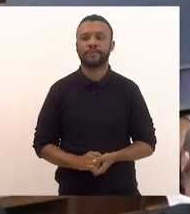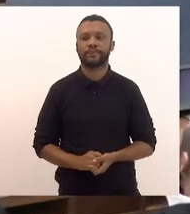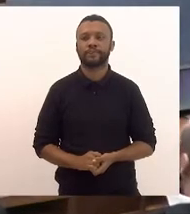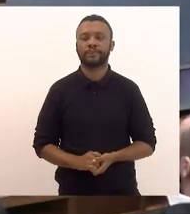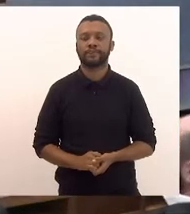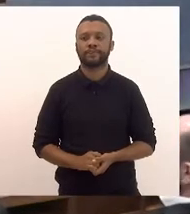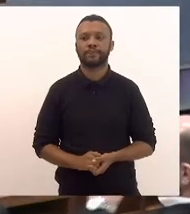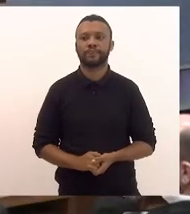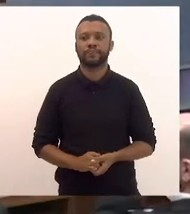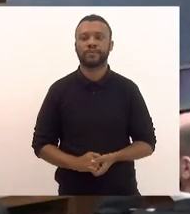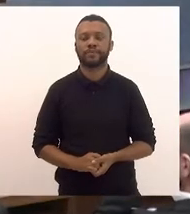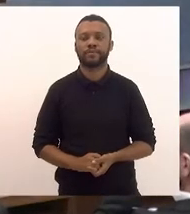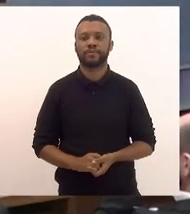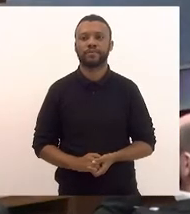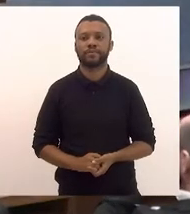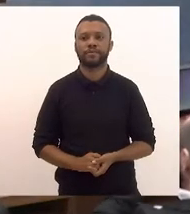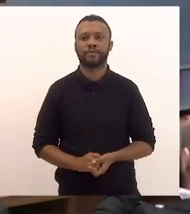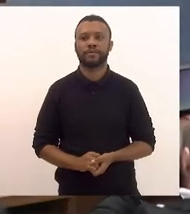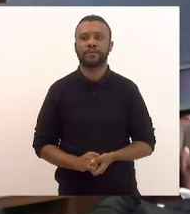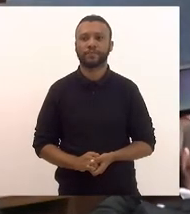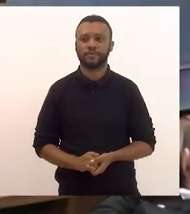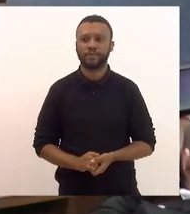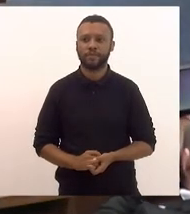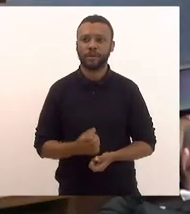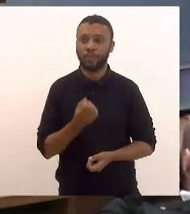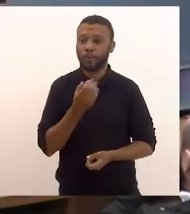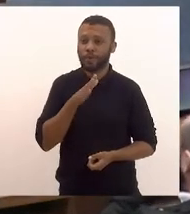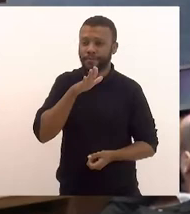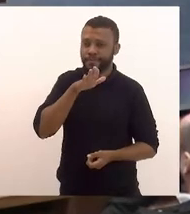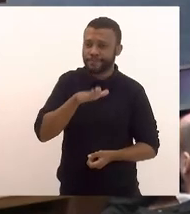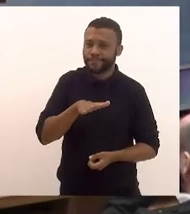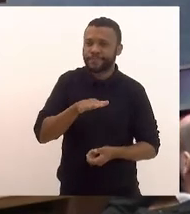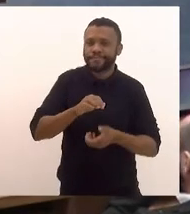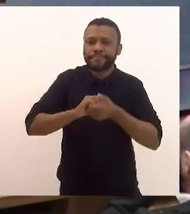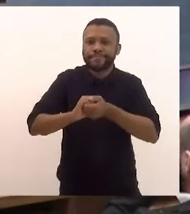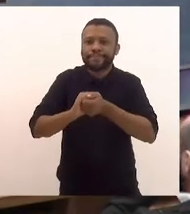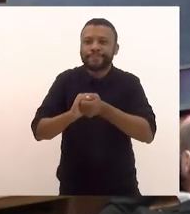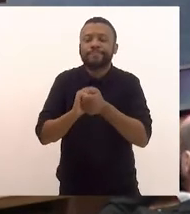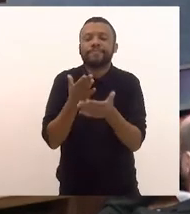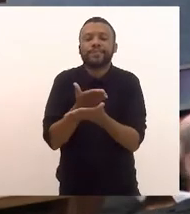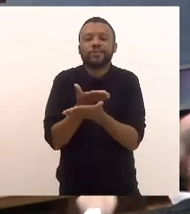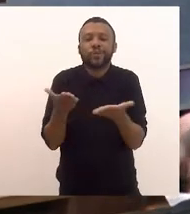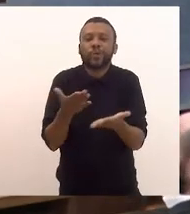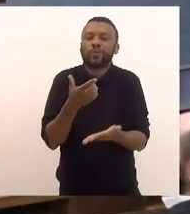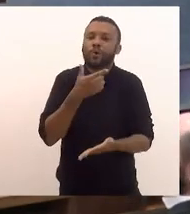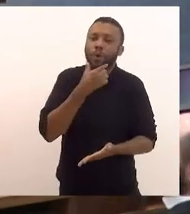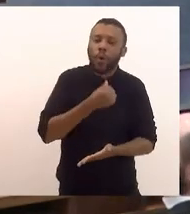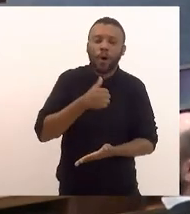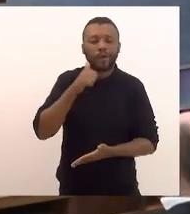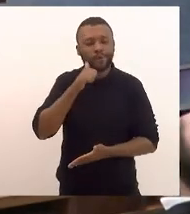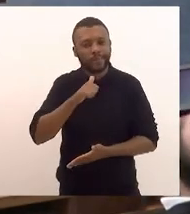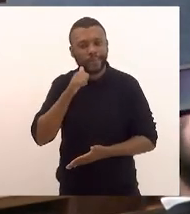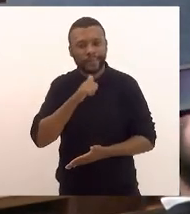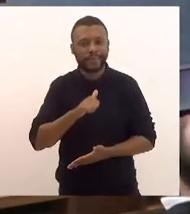G1 Oi boa tarde Saúdo a todos e todas é